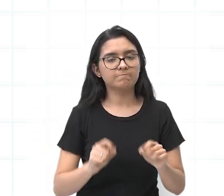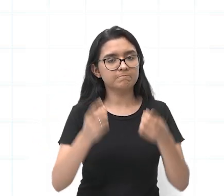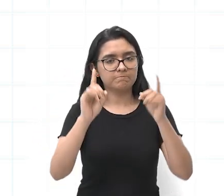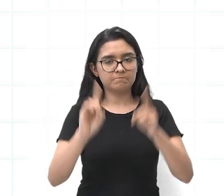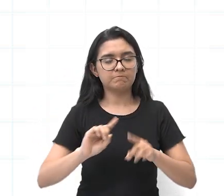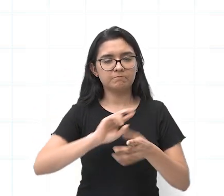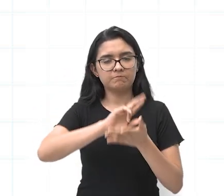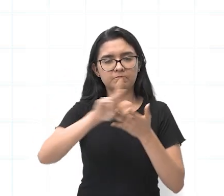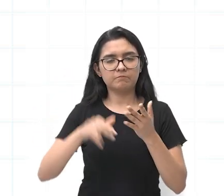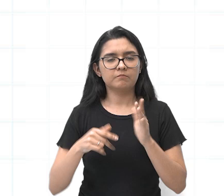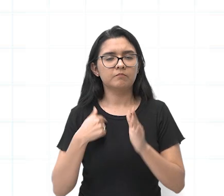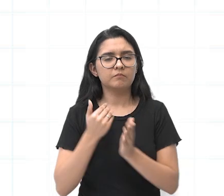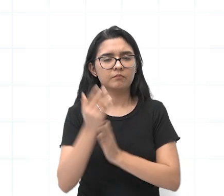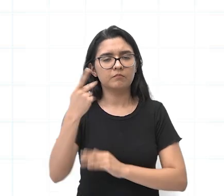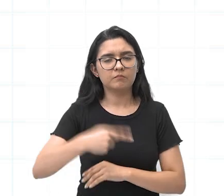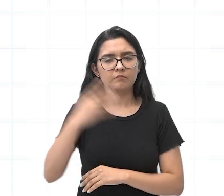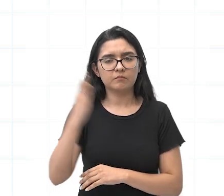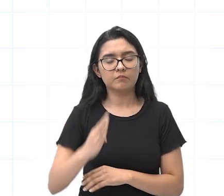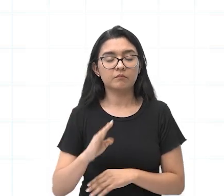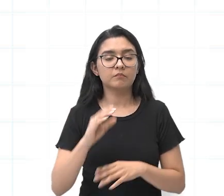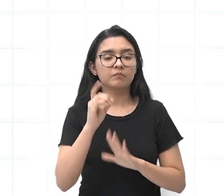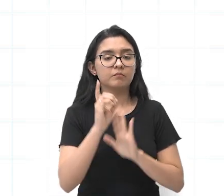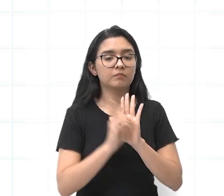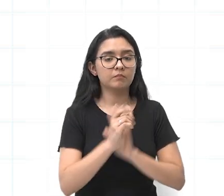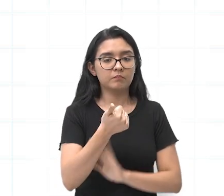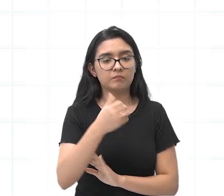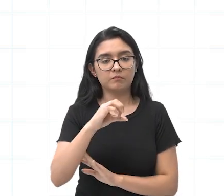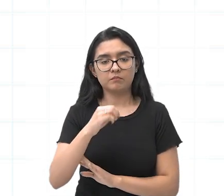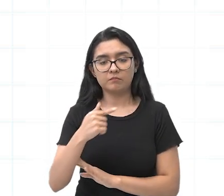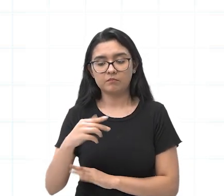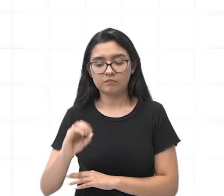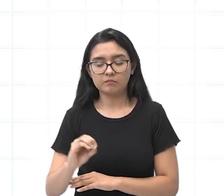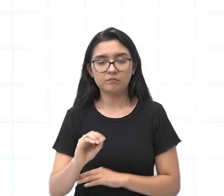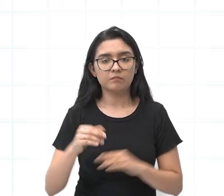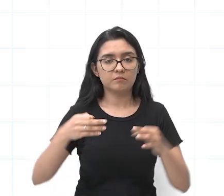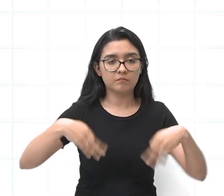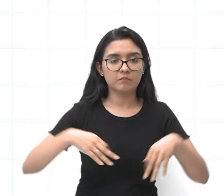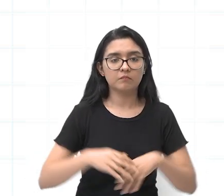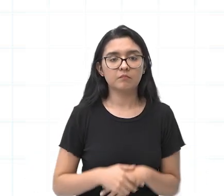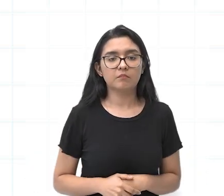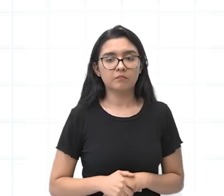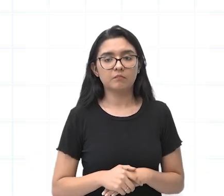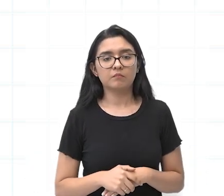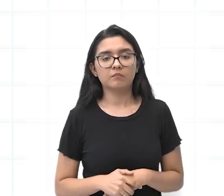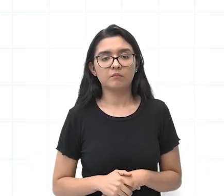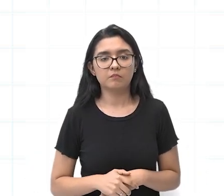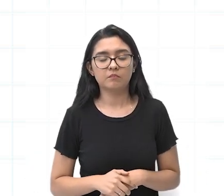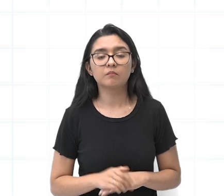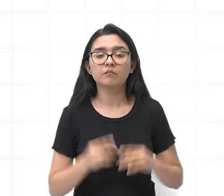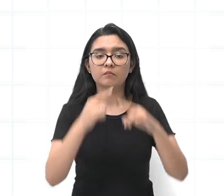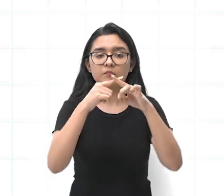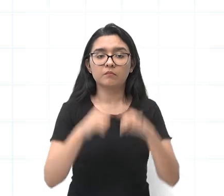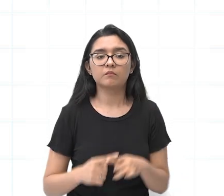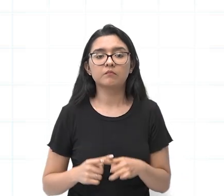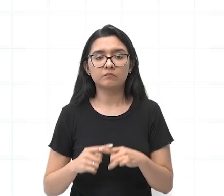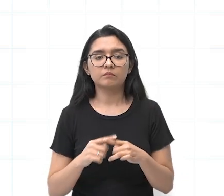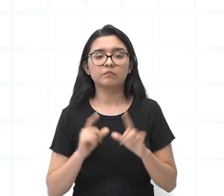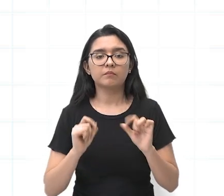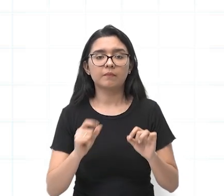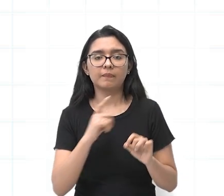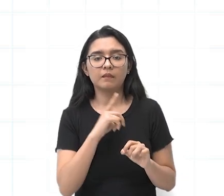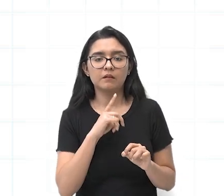só apareceu aqui no Brasil na década de 1970. A gente pode, a competição consiste